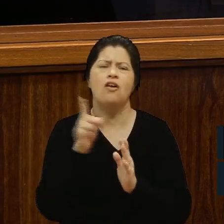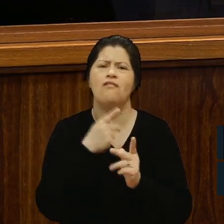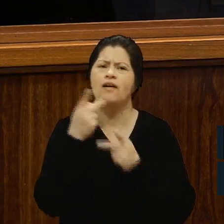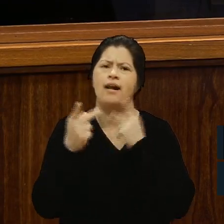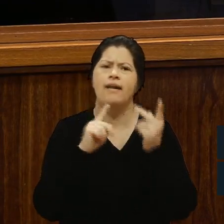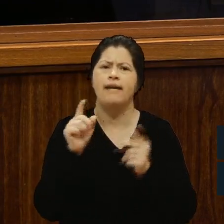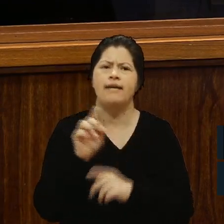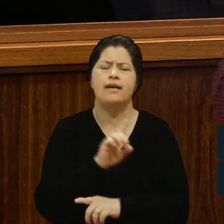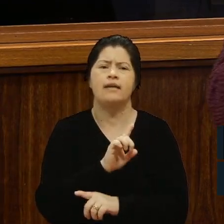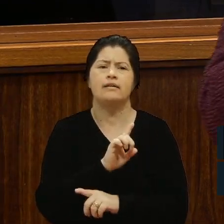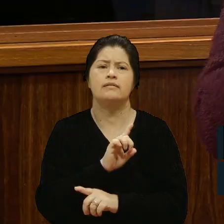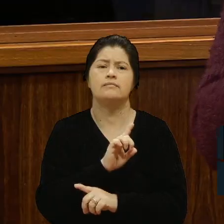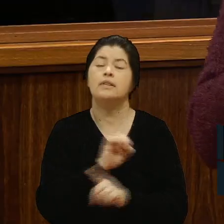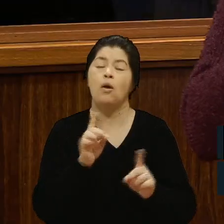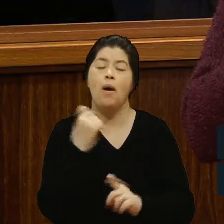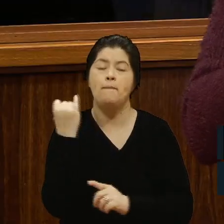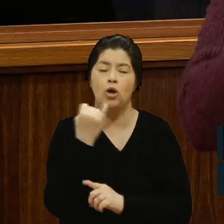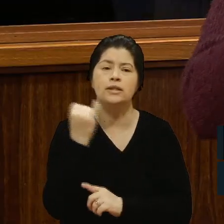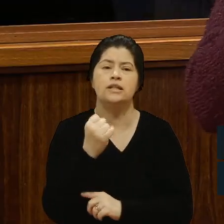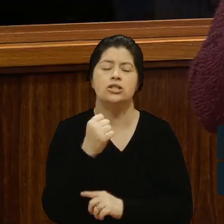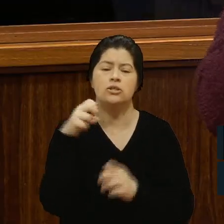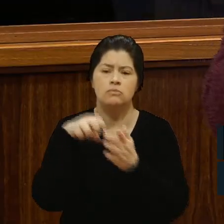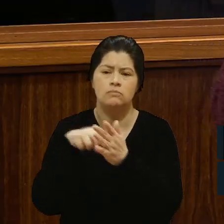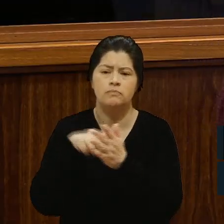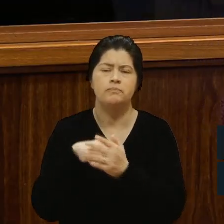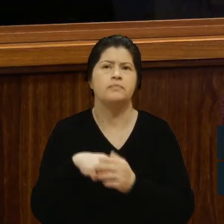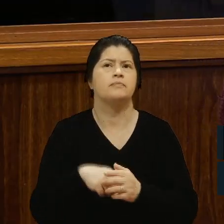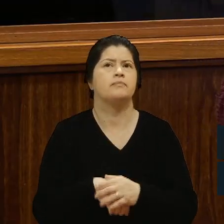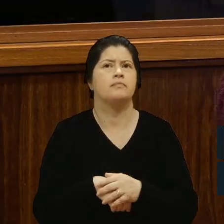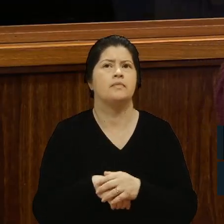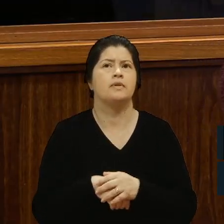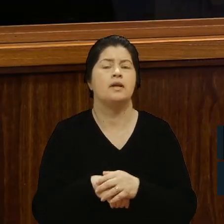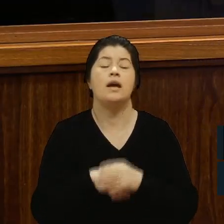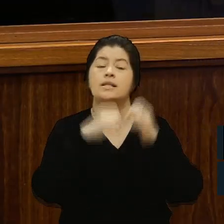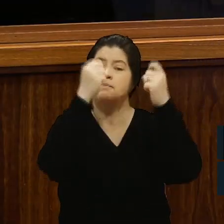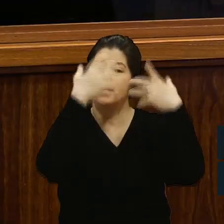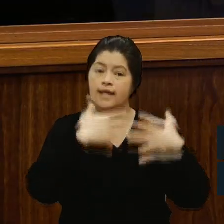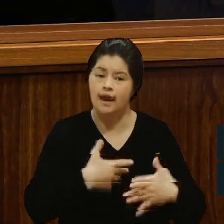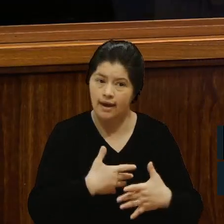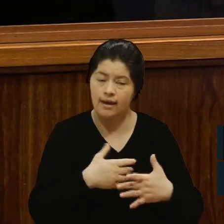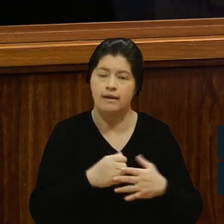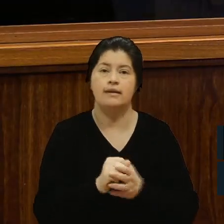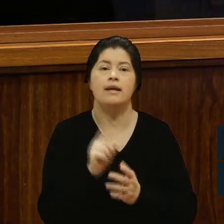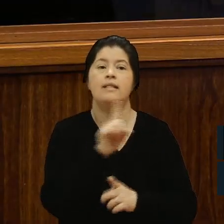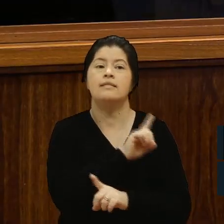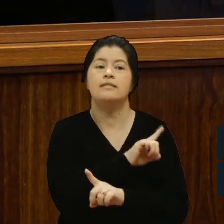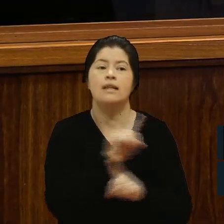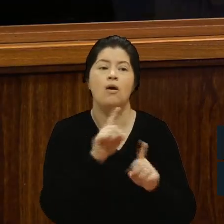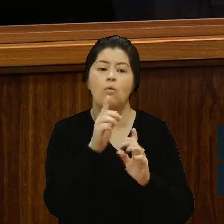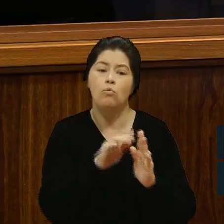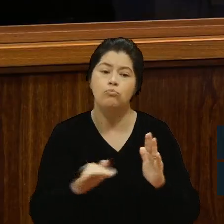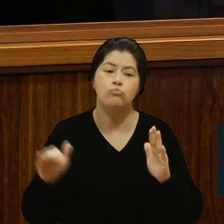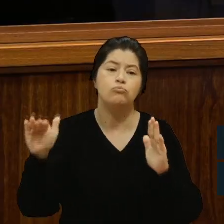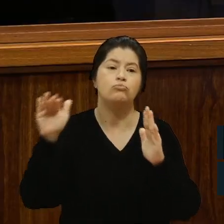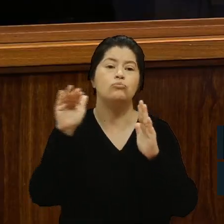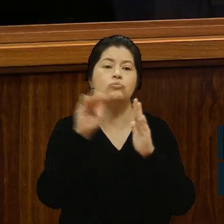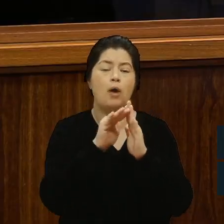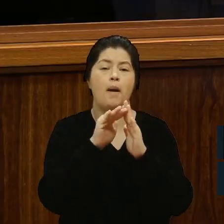é importante a pena. O que eu disse é que não é o aumento de